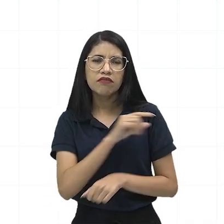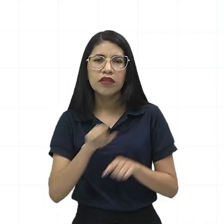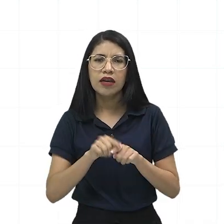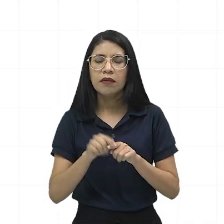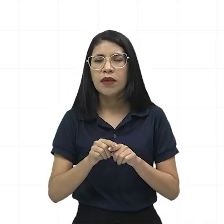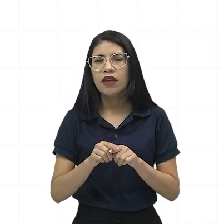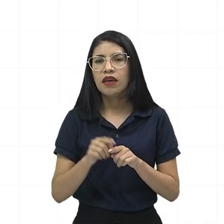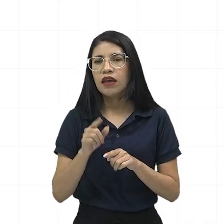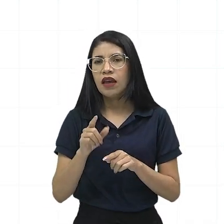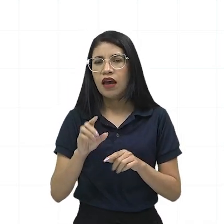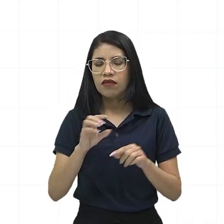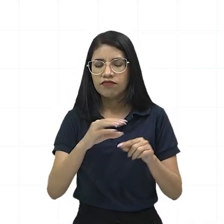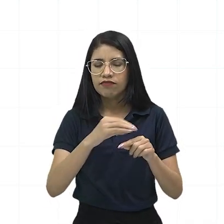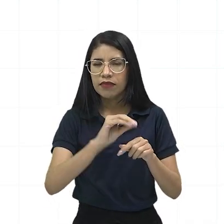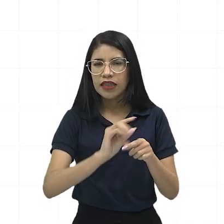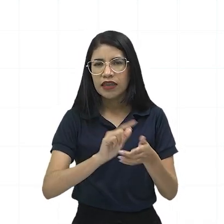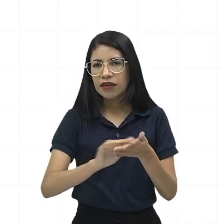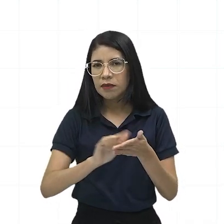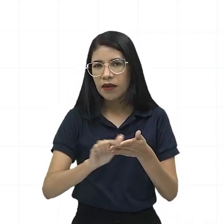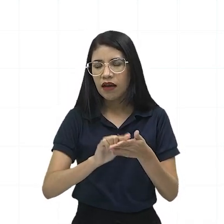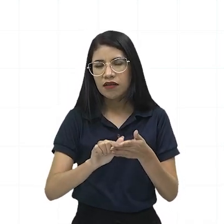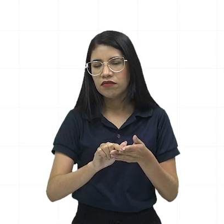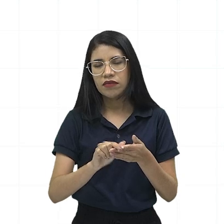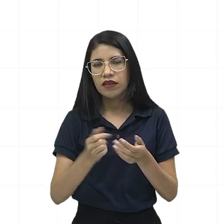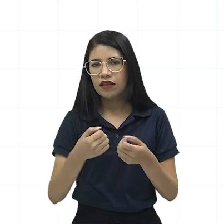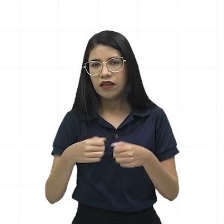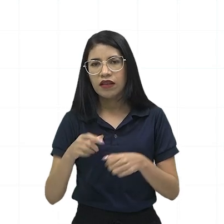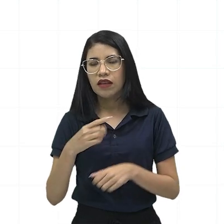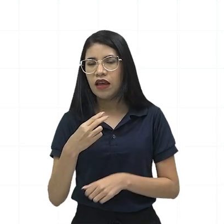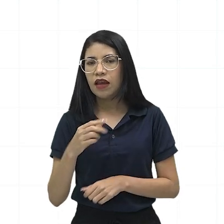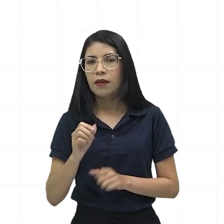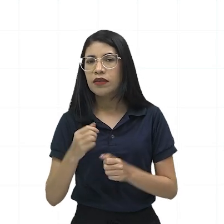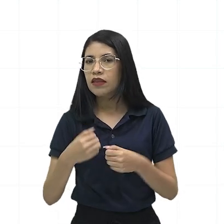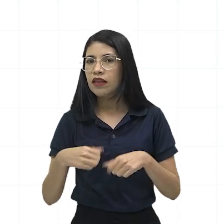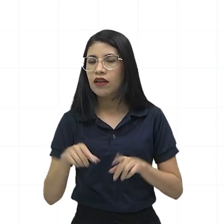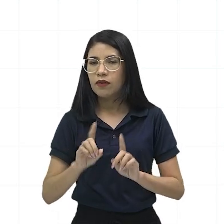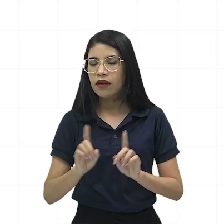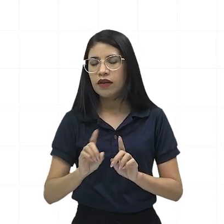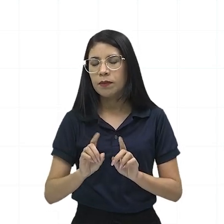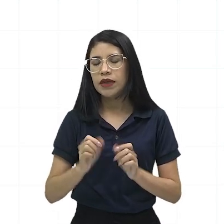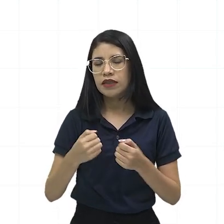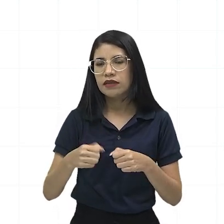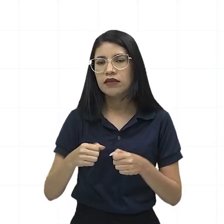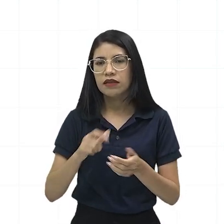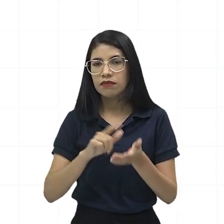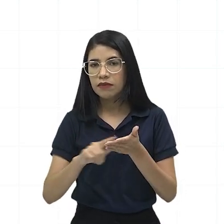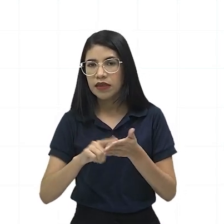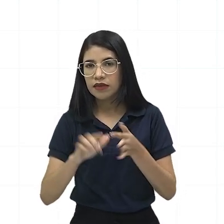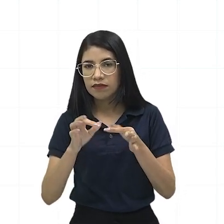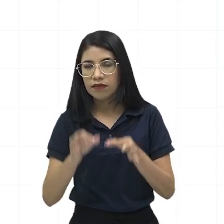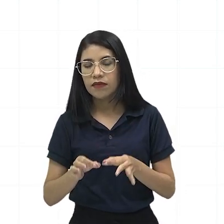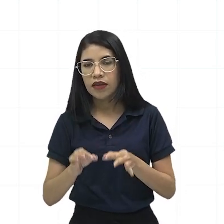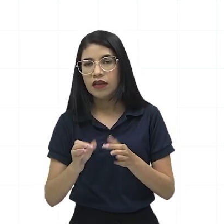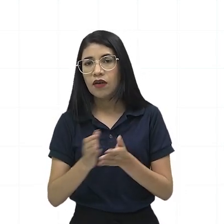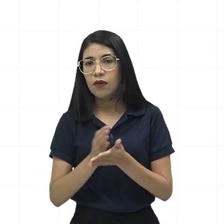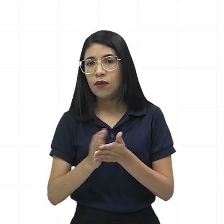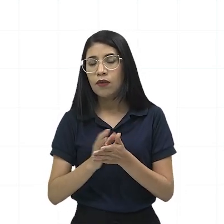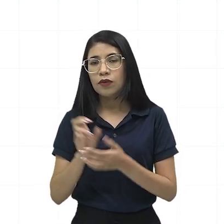água sanitária, isso pode não ser o suficiente para matar esses micro-organismos que muitas vezes estão